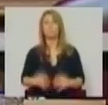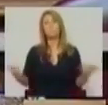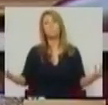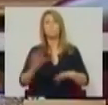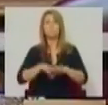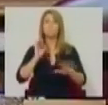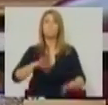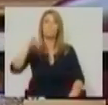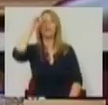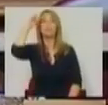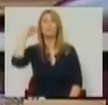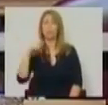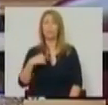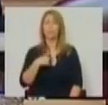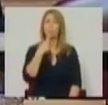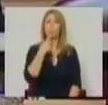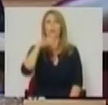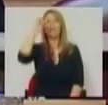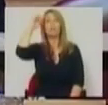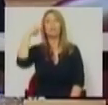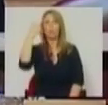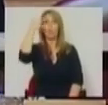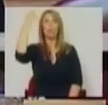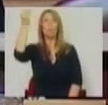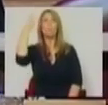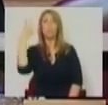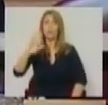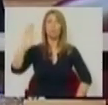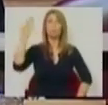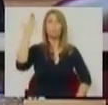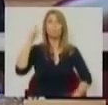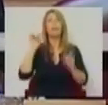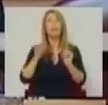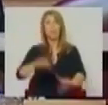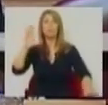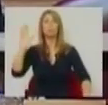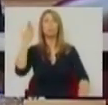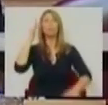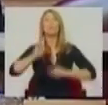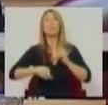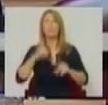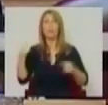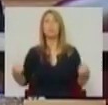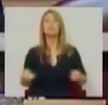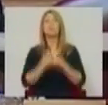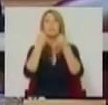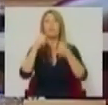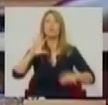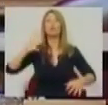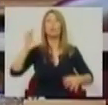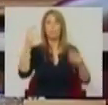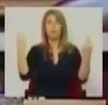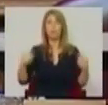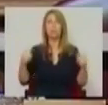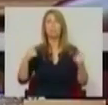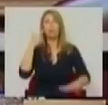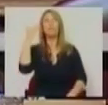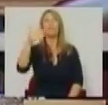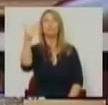ter dificuldade, e tenho muita dificuldade em compreender esta prioridade sobre o que é que são os desafios que o país enfrenta